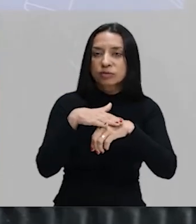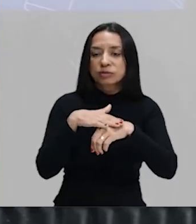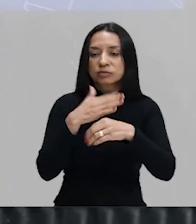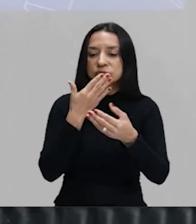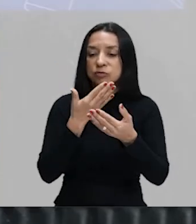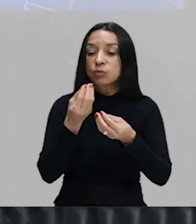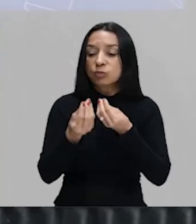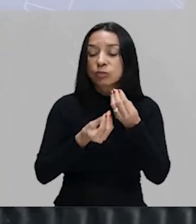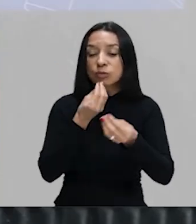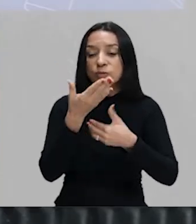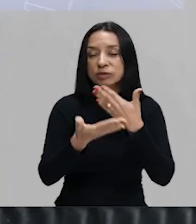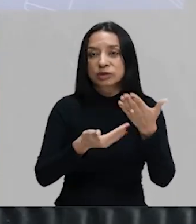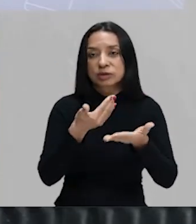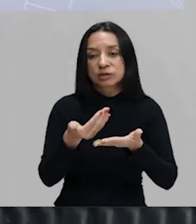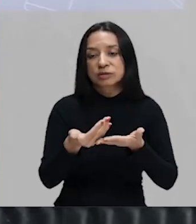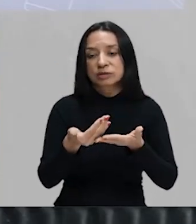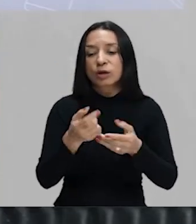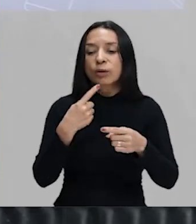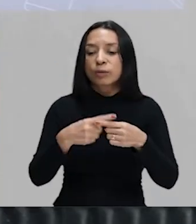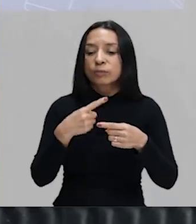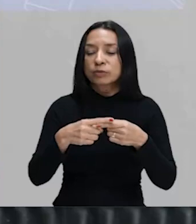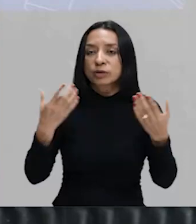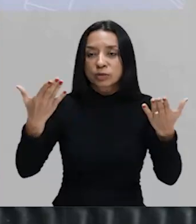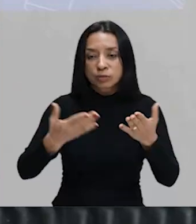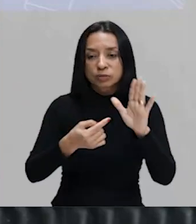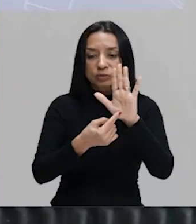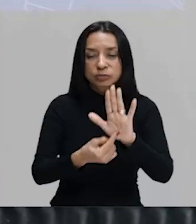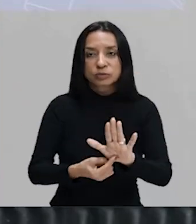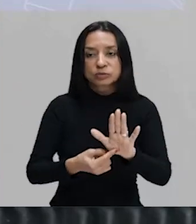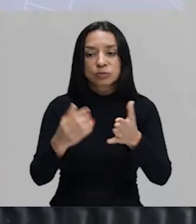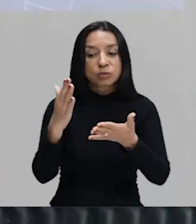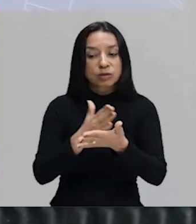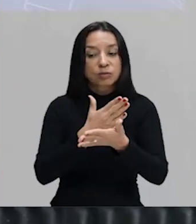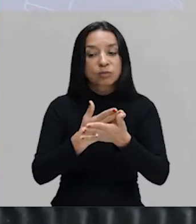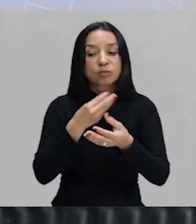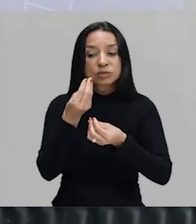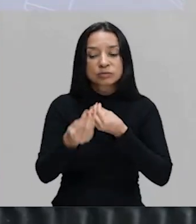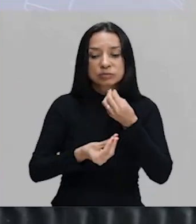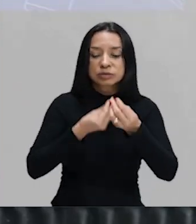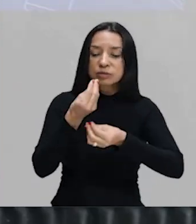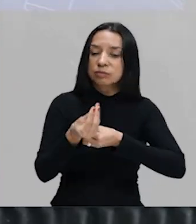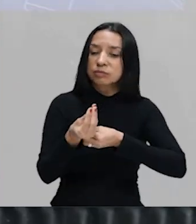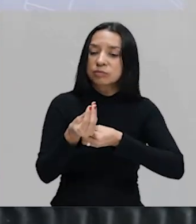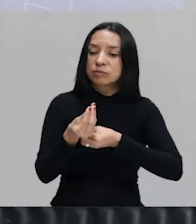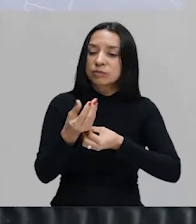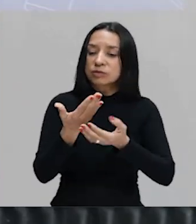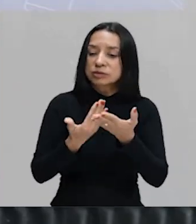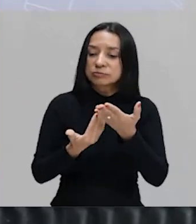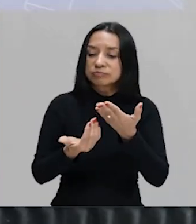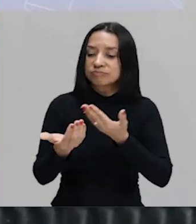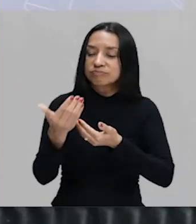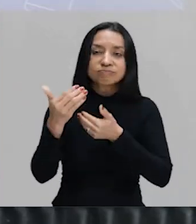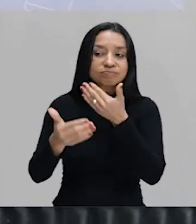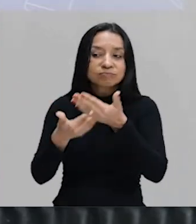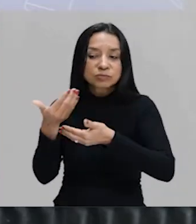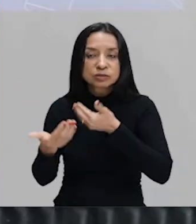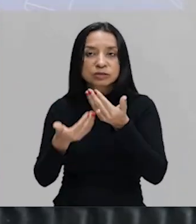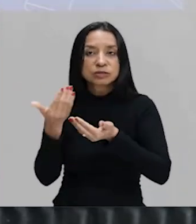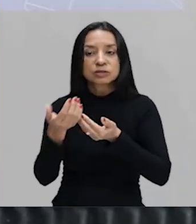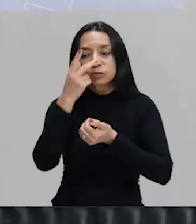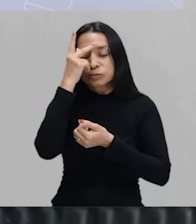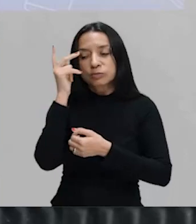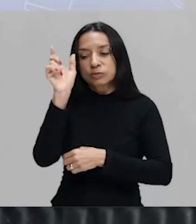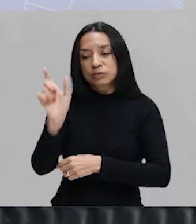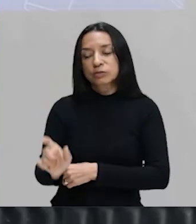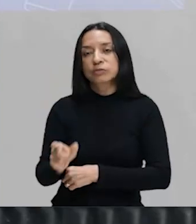para vocês aqui algumas formas de se tratar as pessoas no espanhol. Os te e